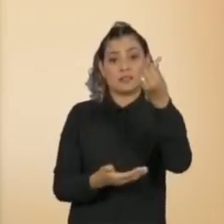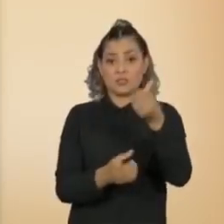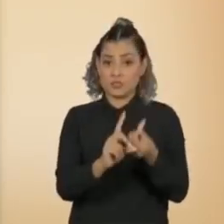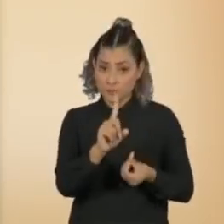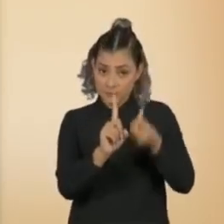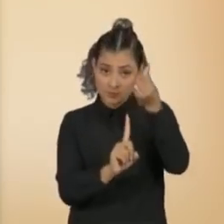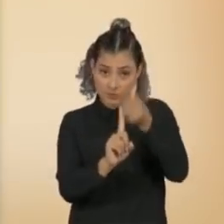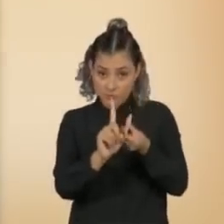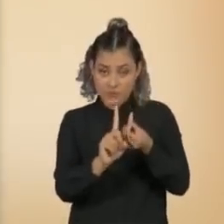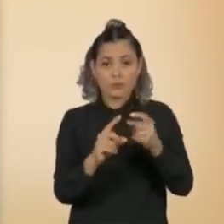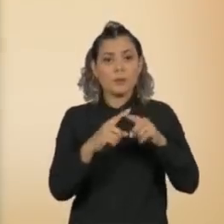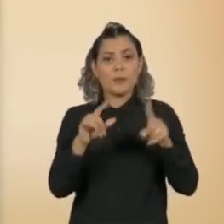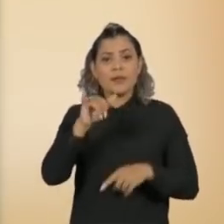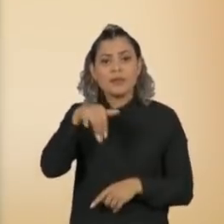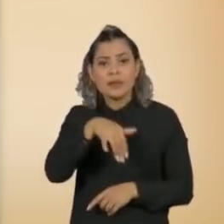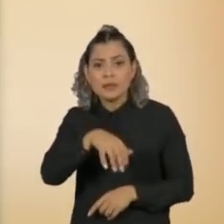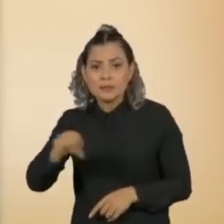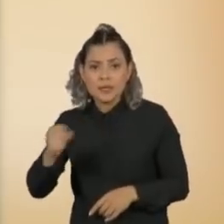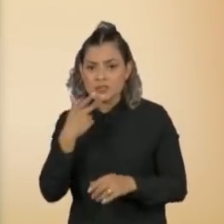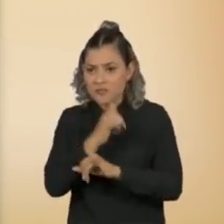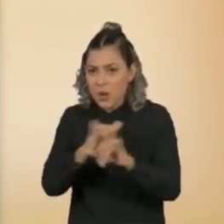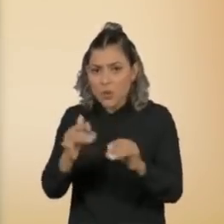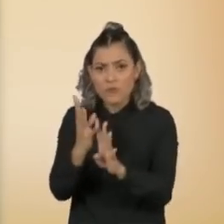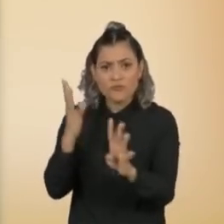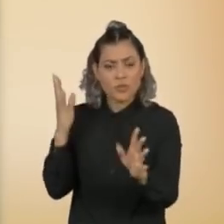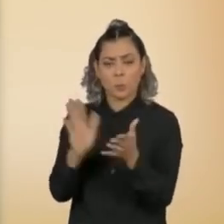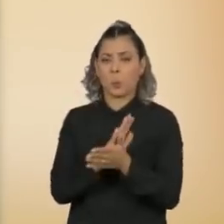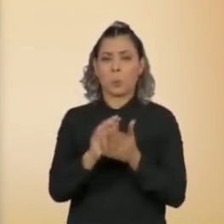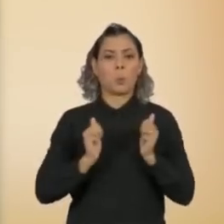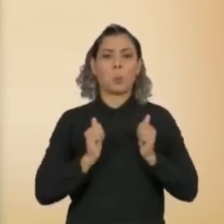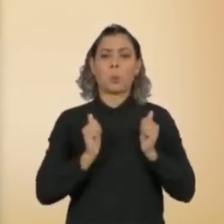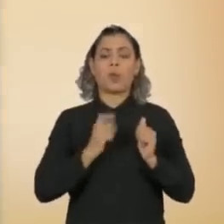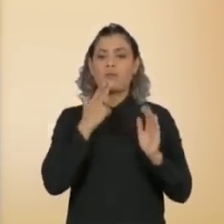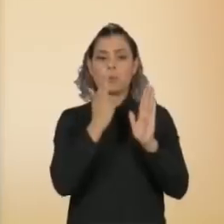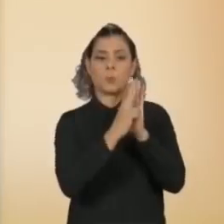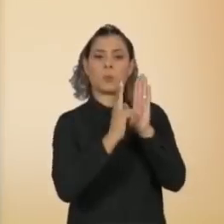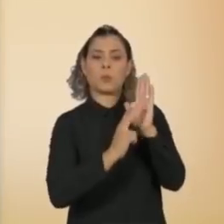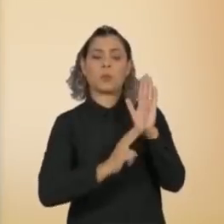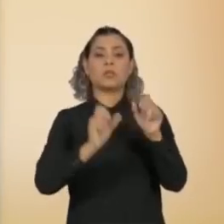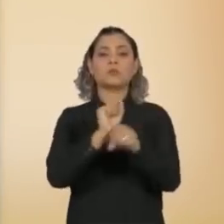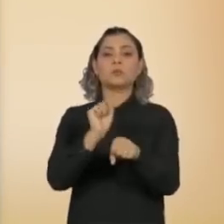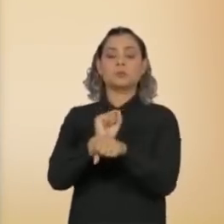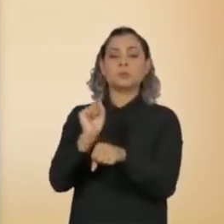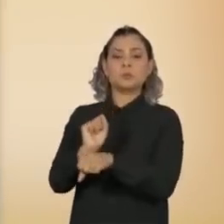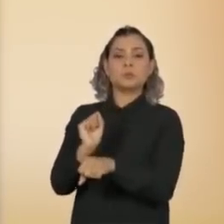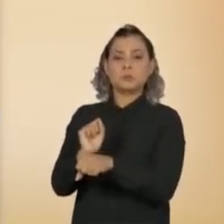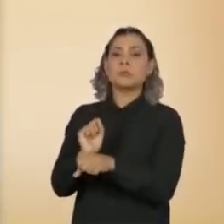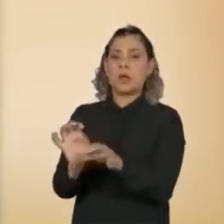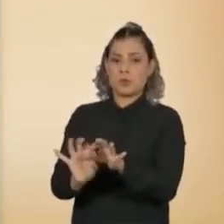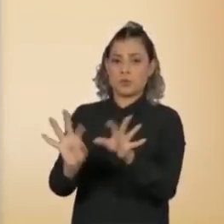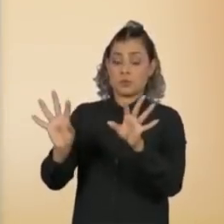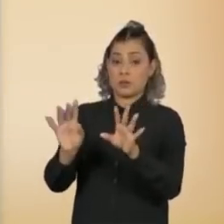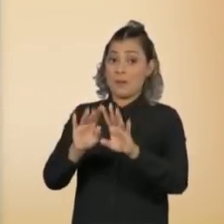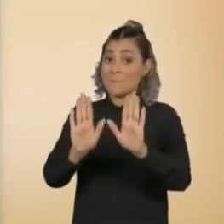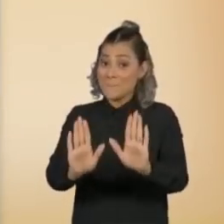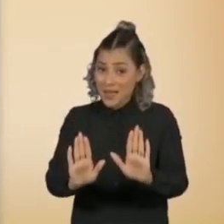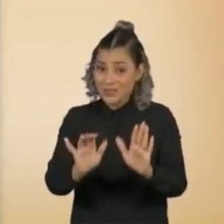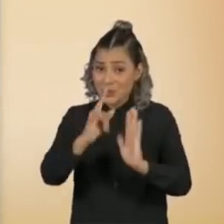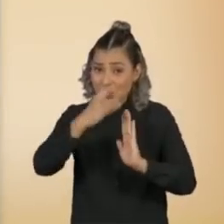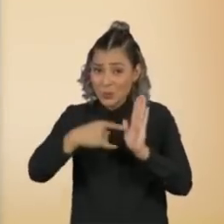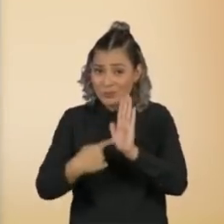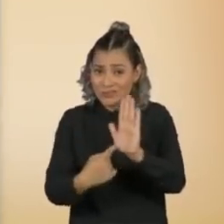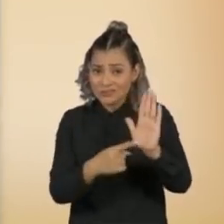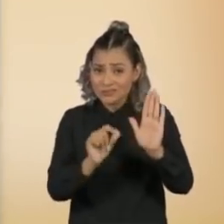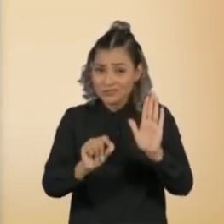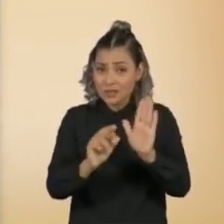o INSS negou a existência de filas e listou os benefícios que no momento estão habilitados para operação. A nota ainda informa que